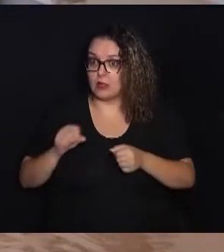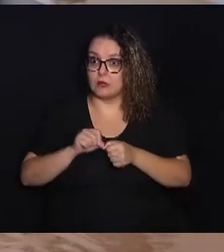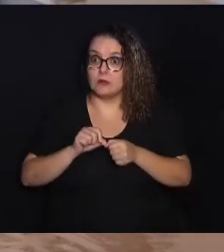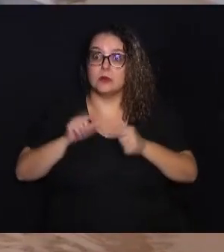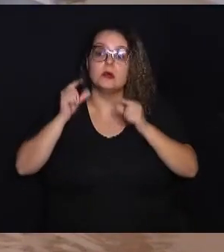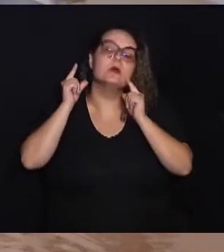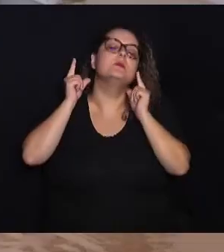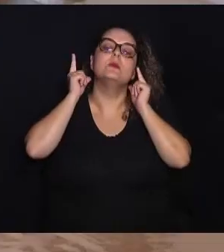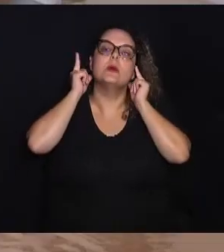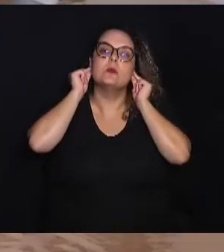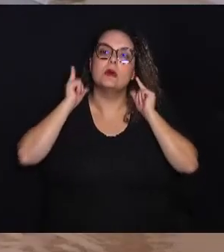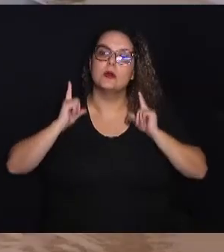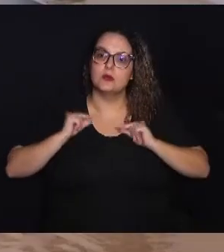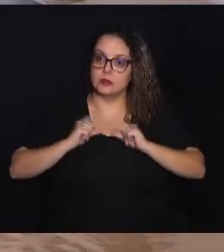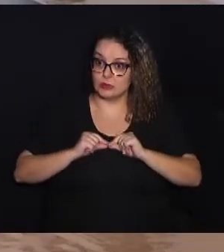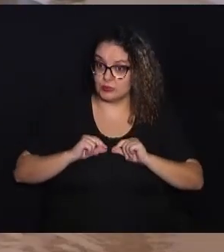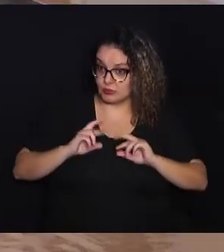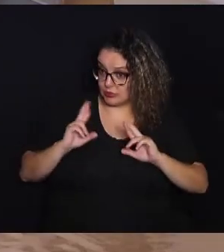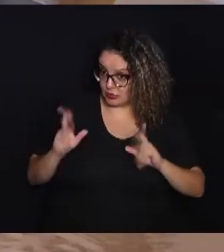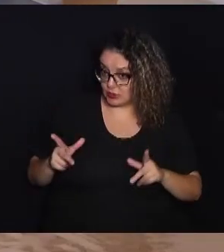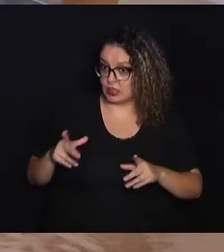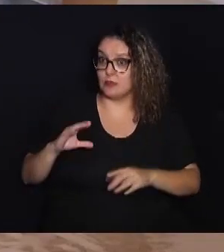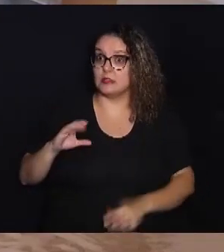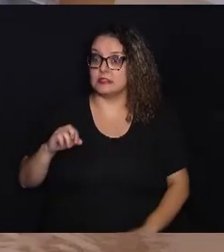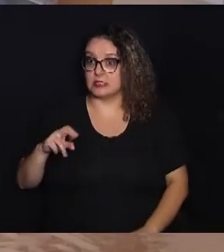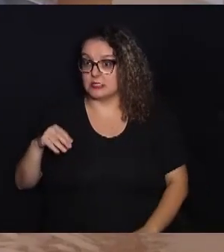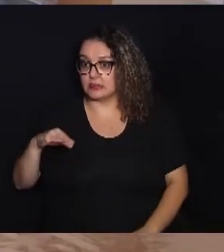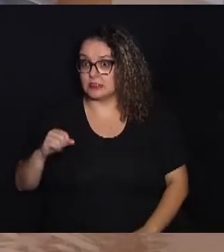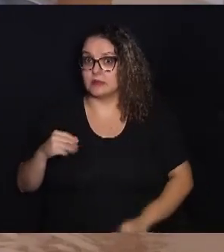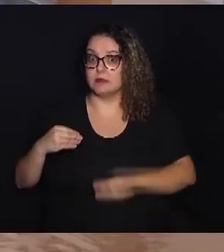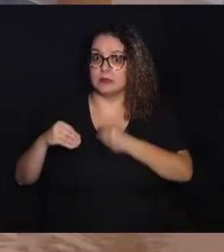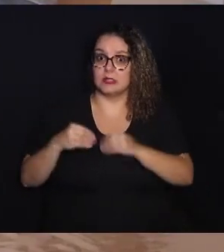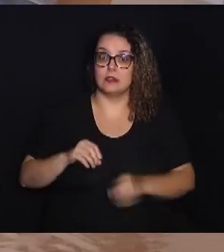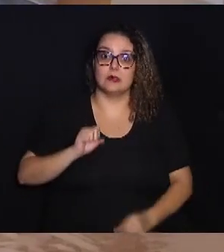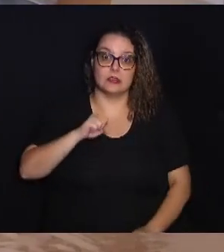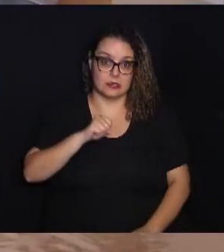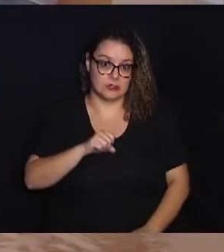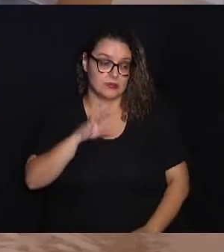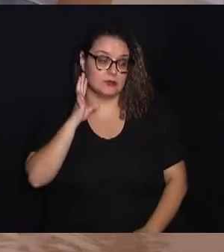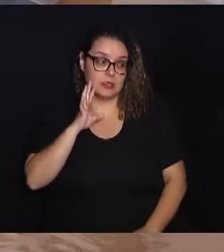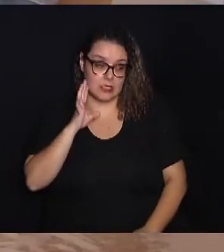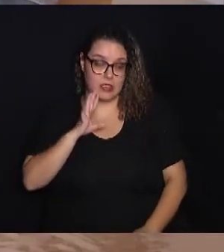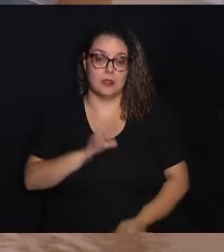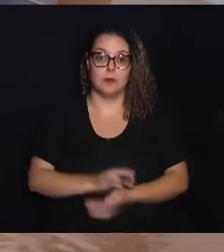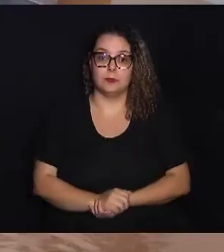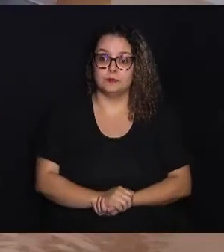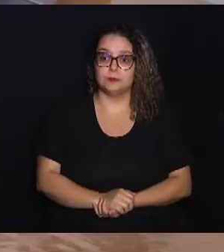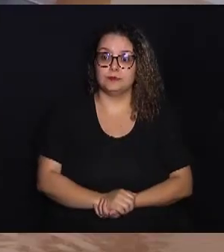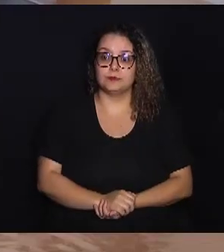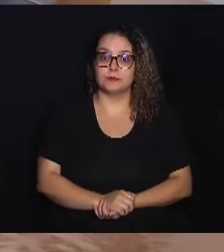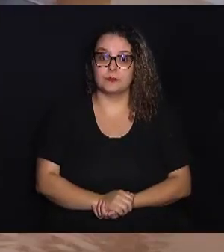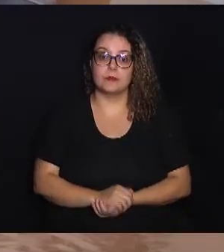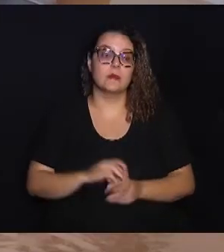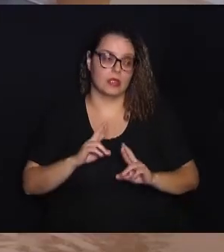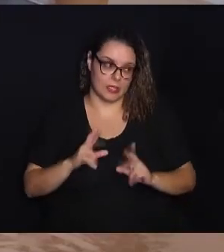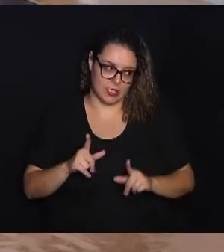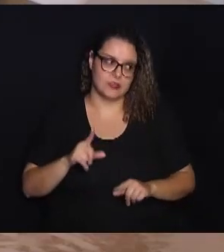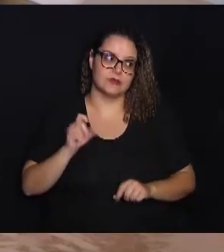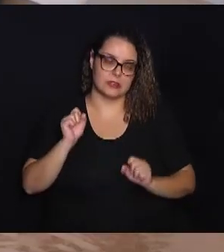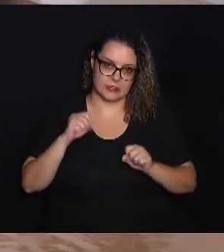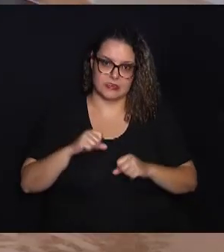Você sabe que eu aprendi isso de diferenças de cerâmicas depois do nosso último Faça Você Mesmo, que foi com a Mônica que ensinou